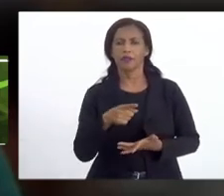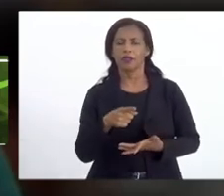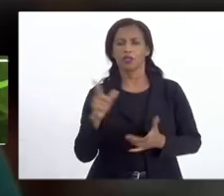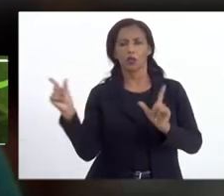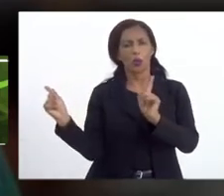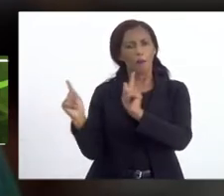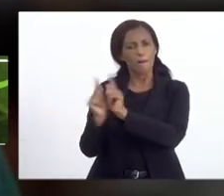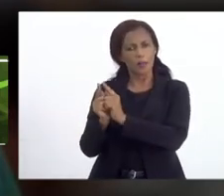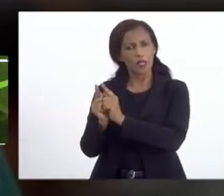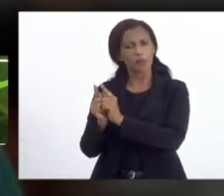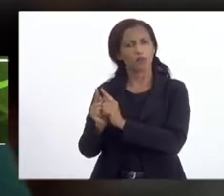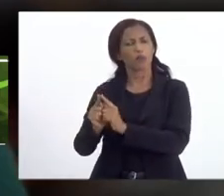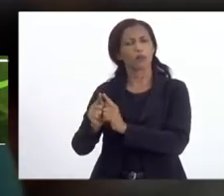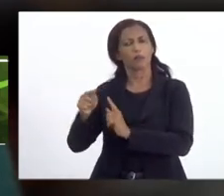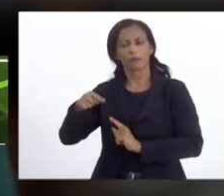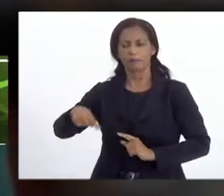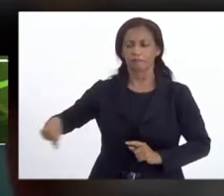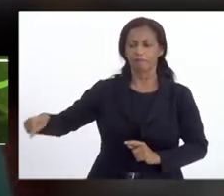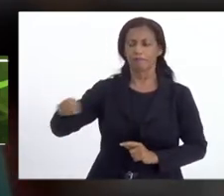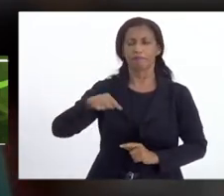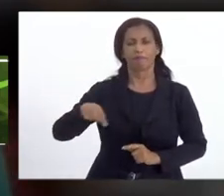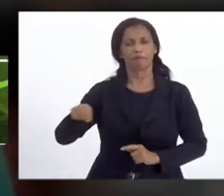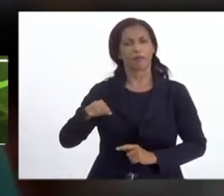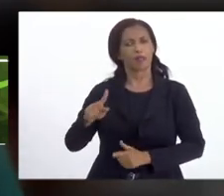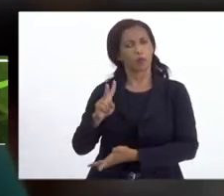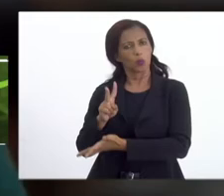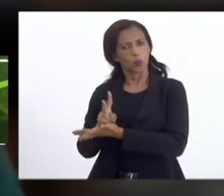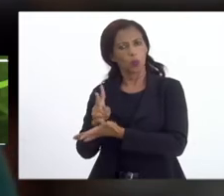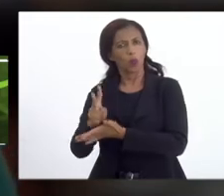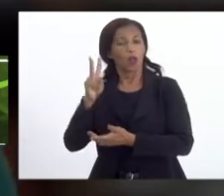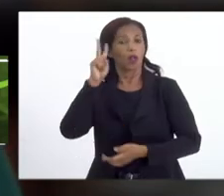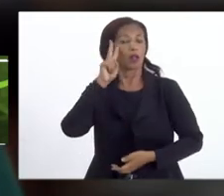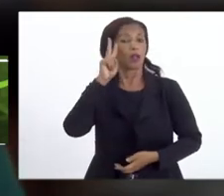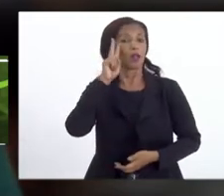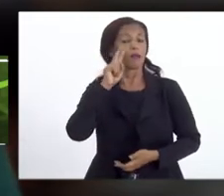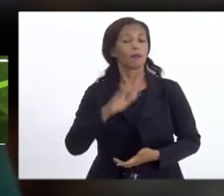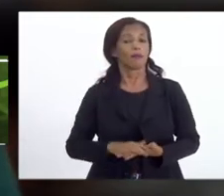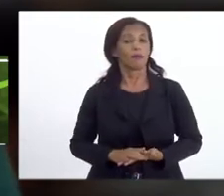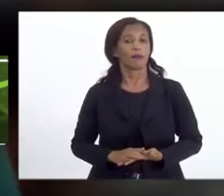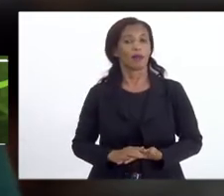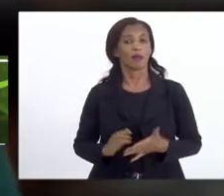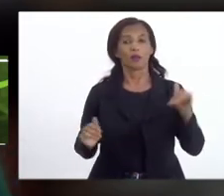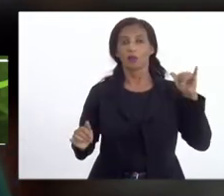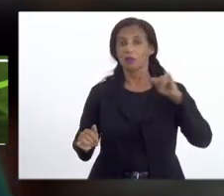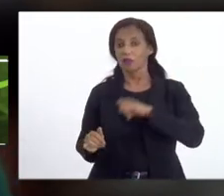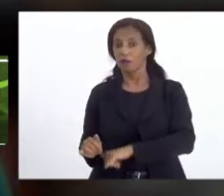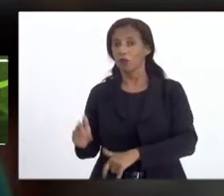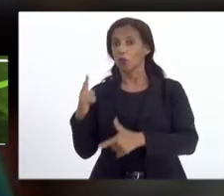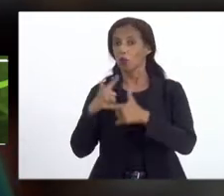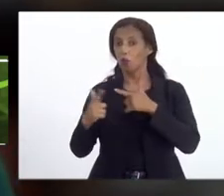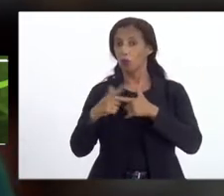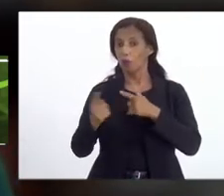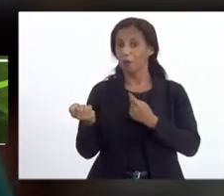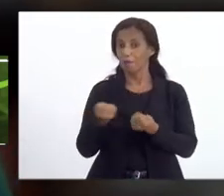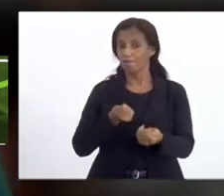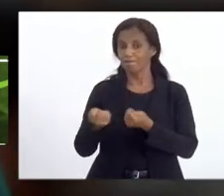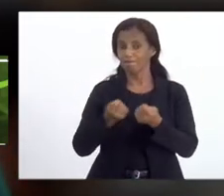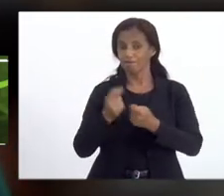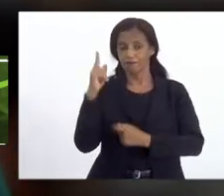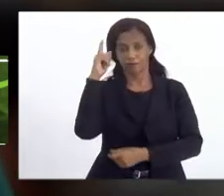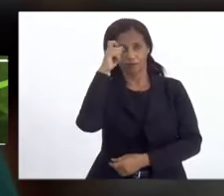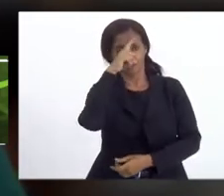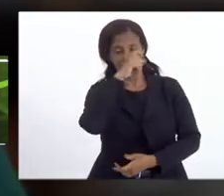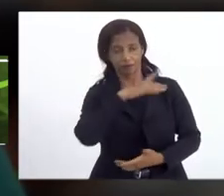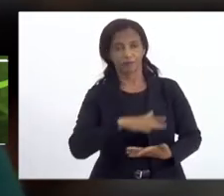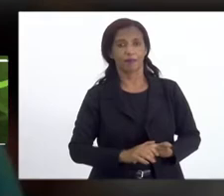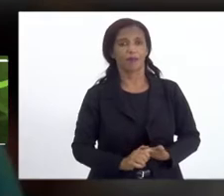rentável para que essas rotas se mantenham. A gente tem que lembrar que a maioria das companhias aéreas está numa situação financeira muito delicada.